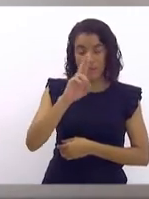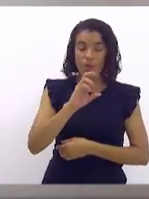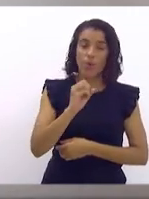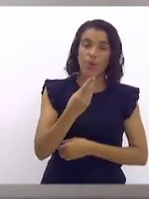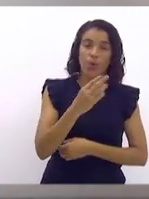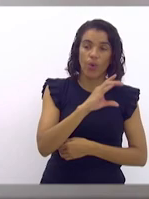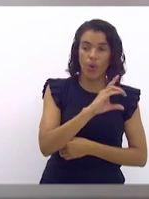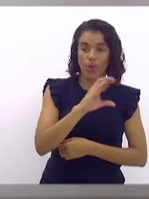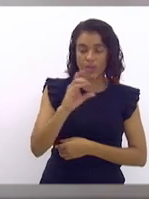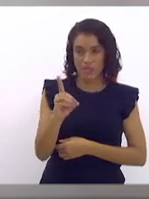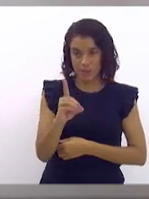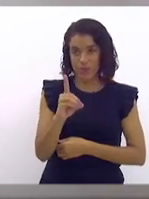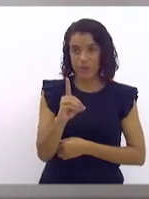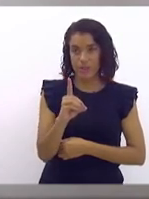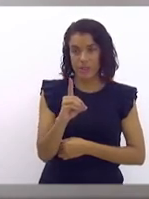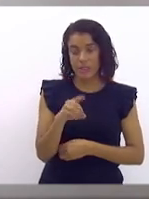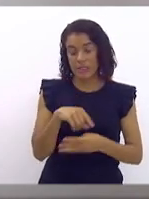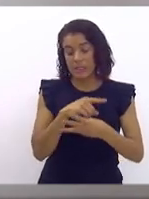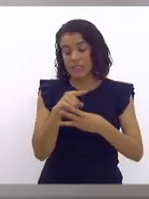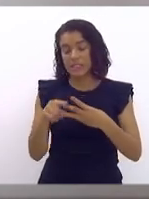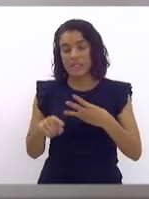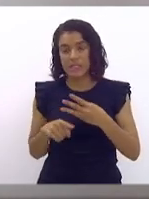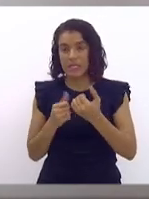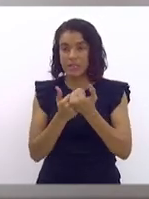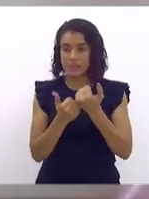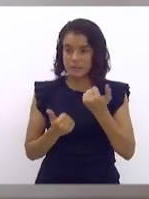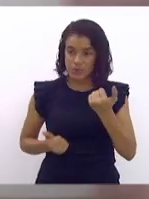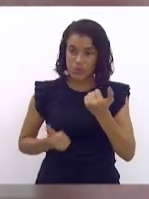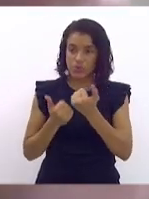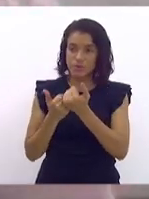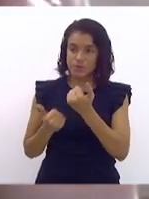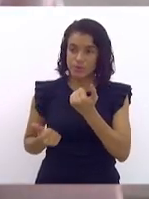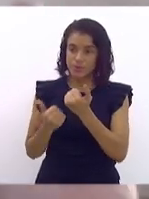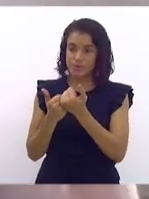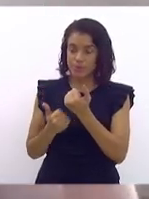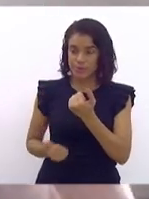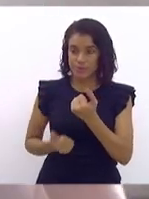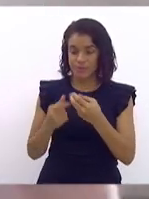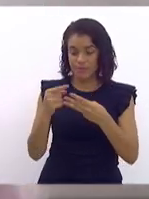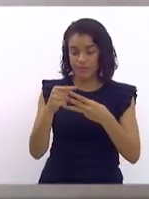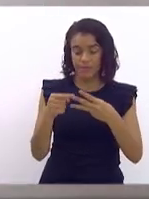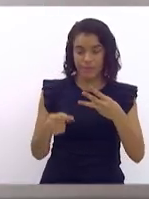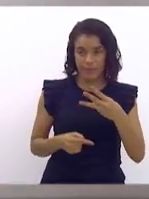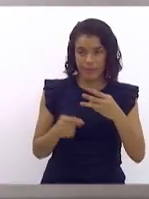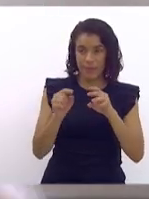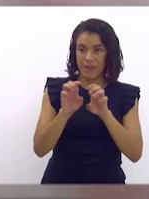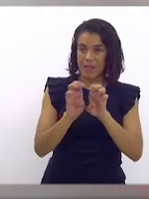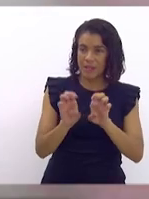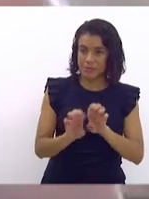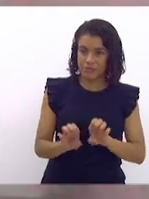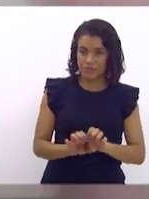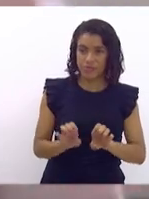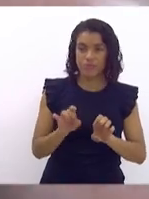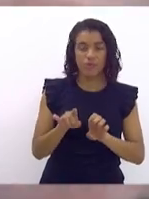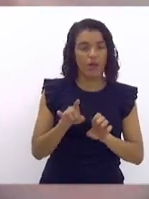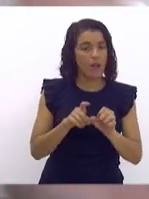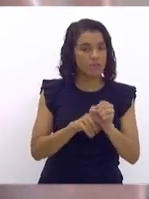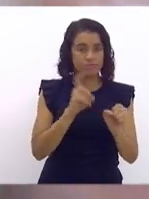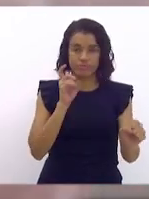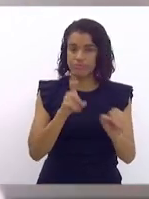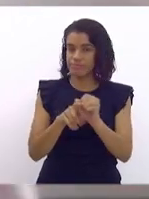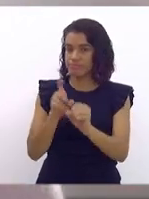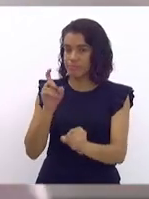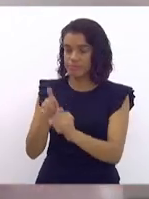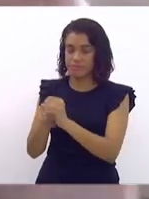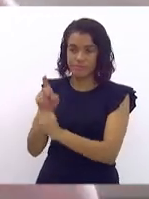caso da Procuradoria da Mulher, e três adjuntas, cada um desses órgãos. E essas três estruturas, elas são interdependentes. Então,